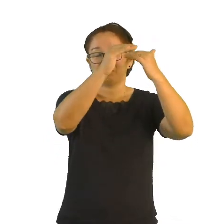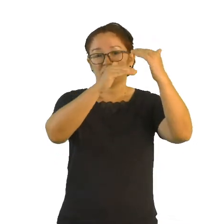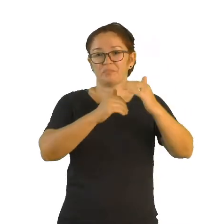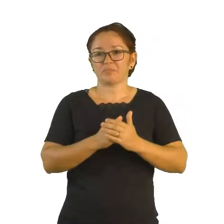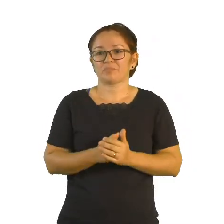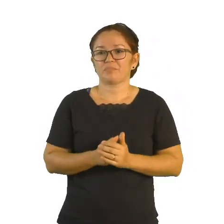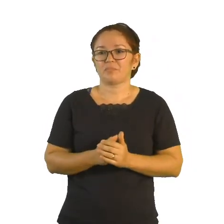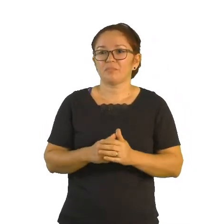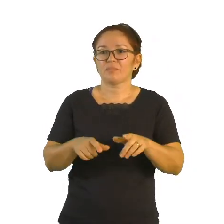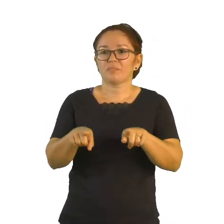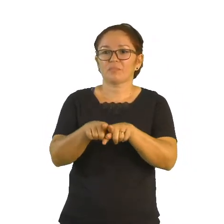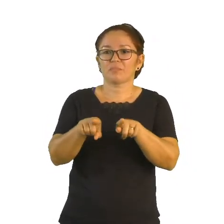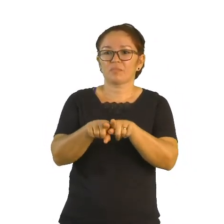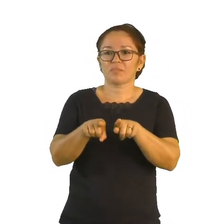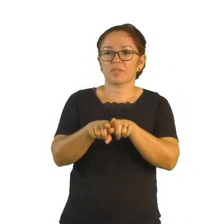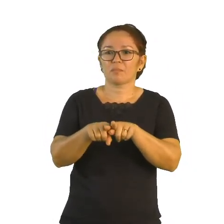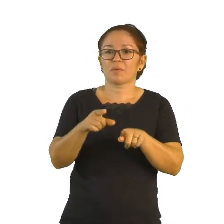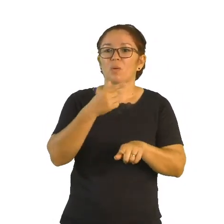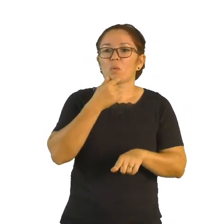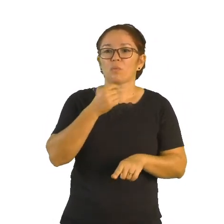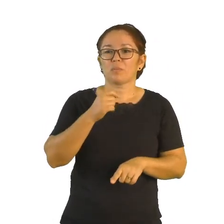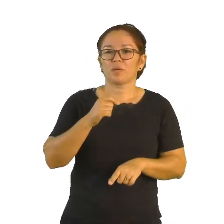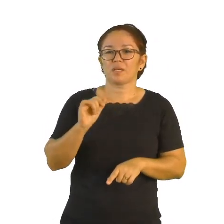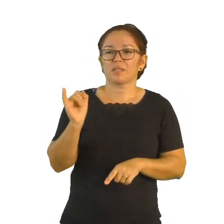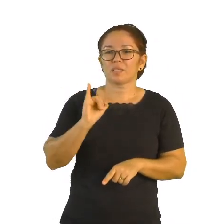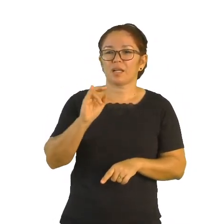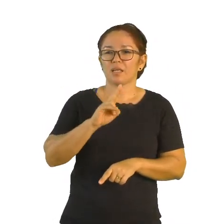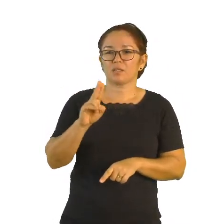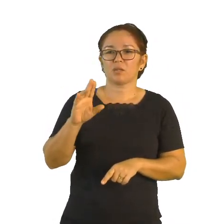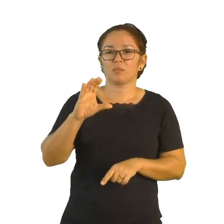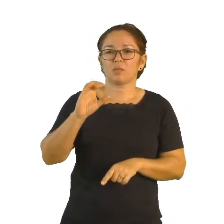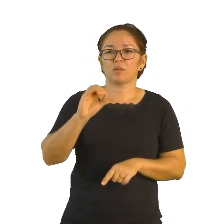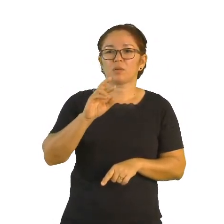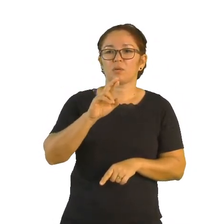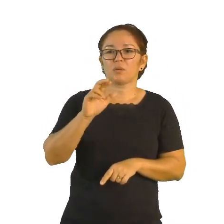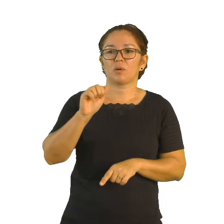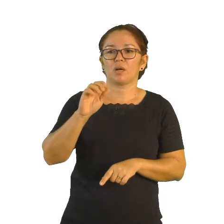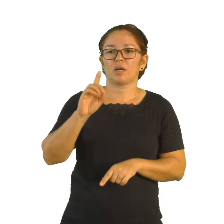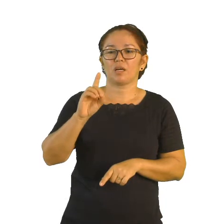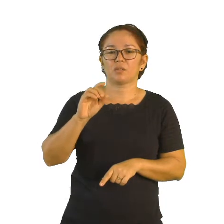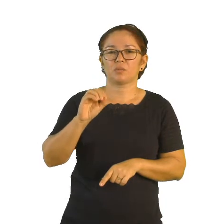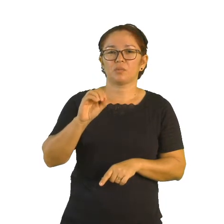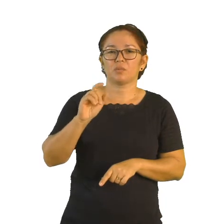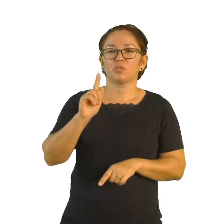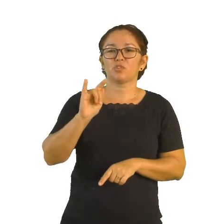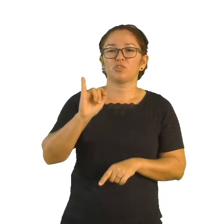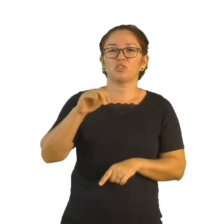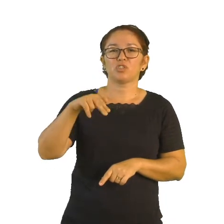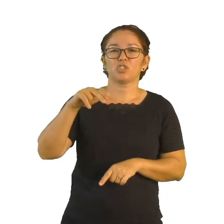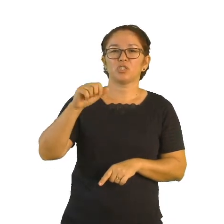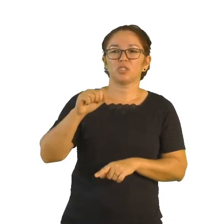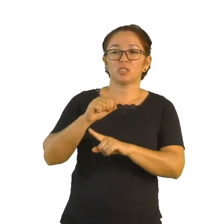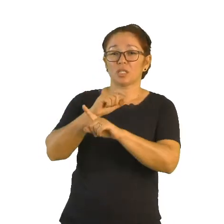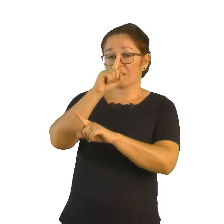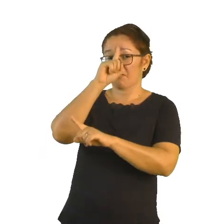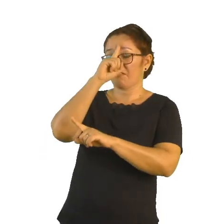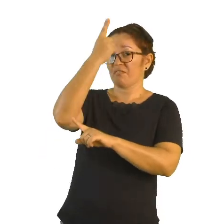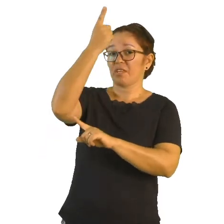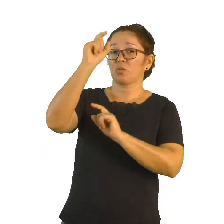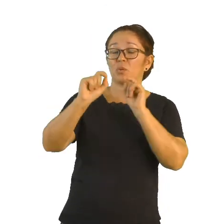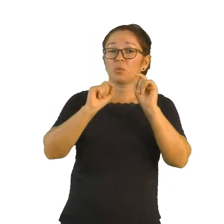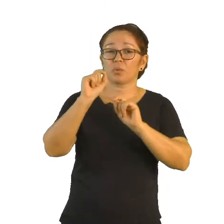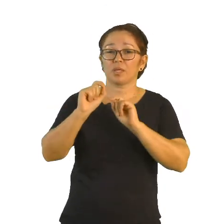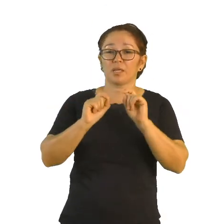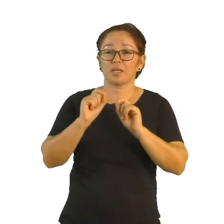italiano Corrado Gini, ele desenvolveu em 1912 o coeficiente de Gini, ou